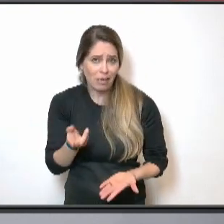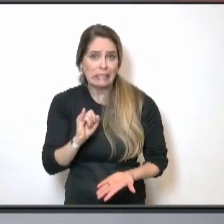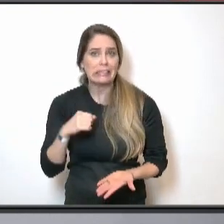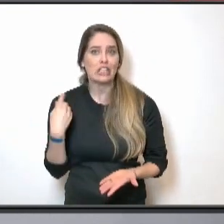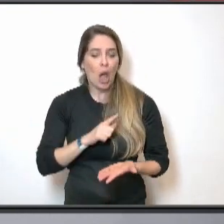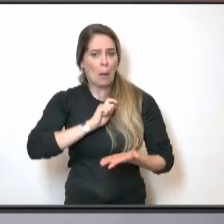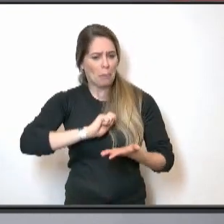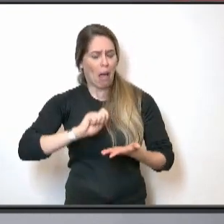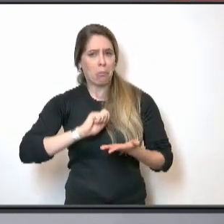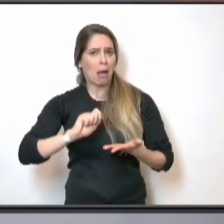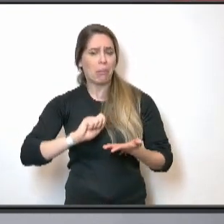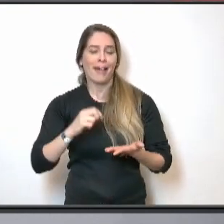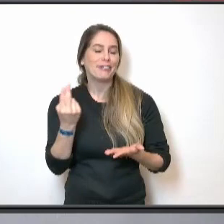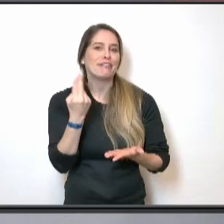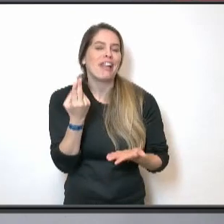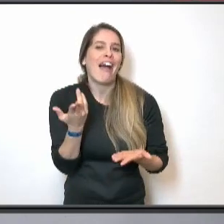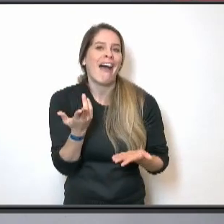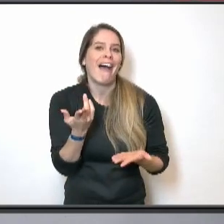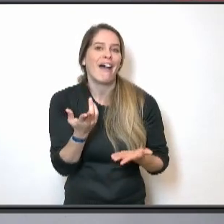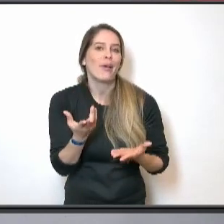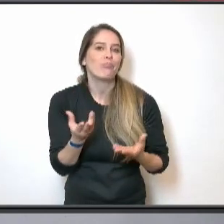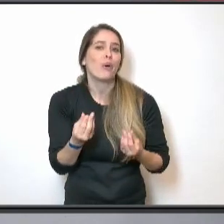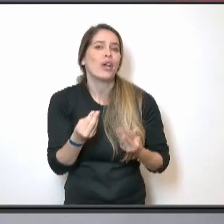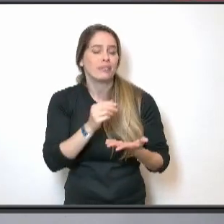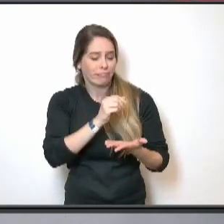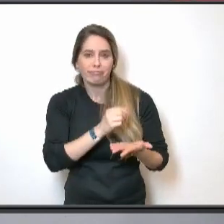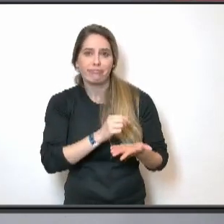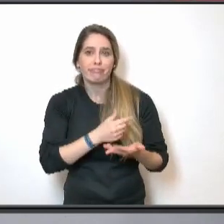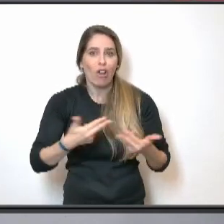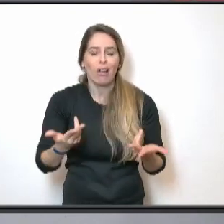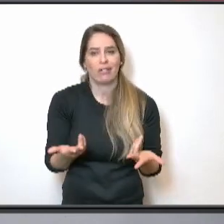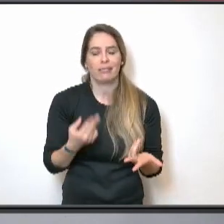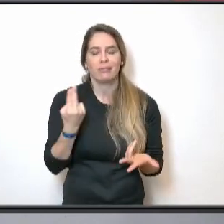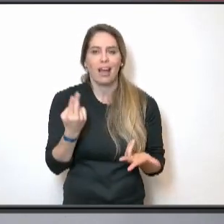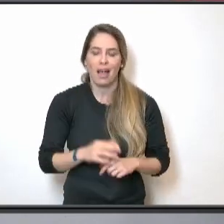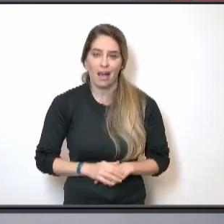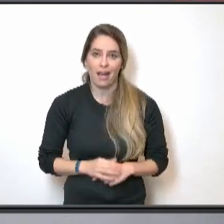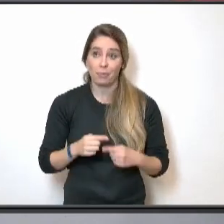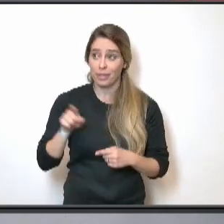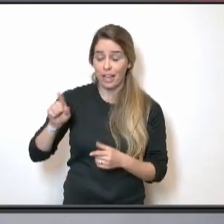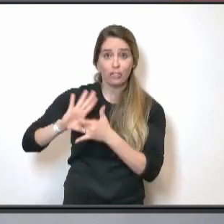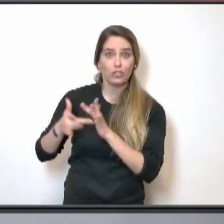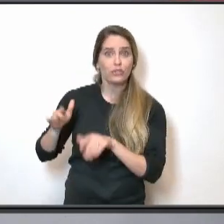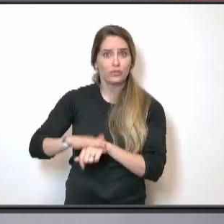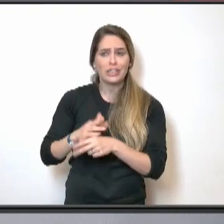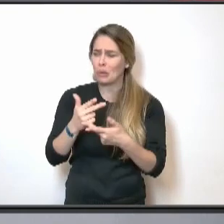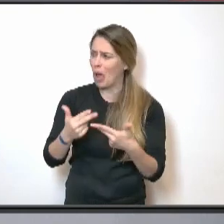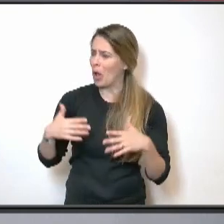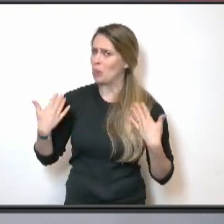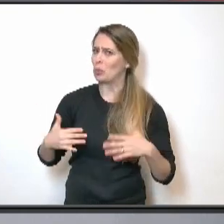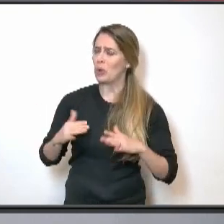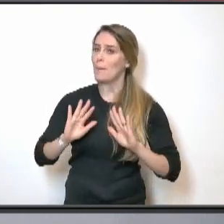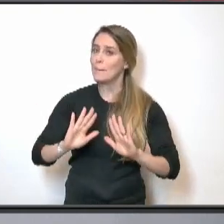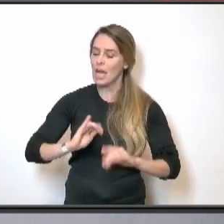possível relatar isso, não caberiam os livros que seriam escritos sobre tudo que Jesus fez. Mas João